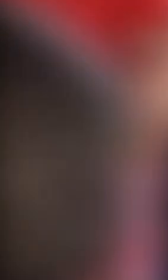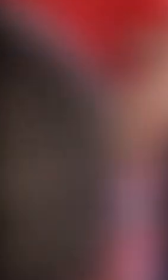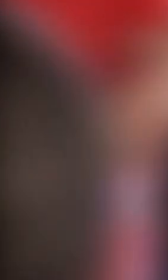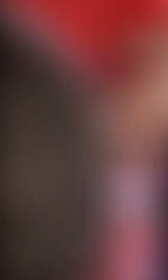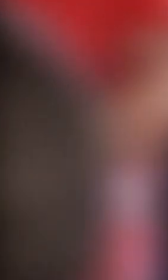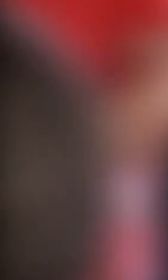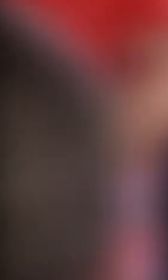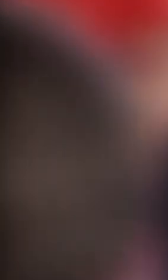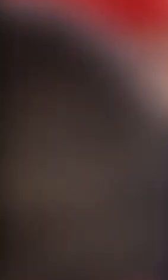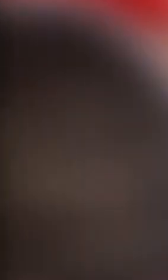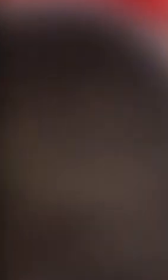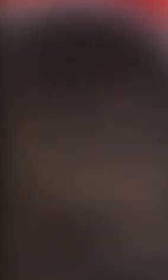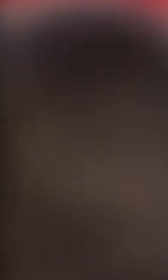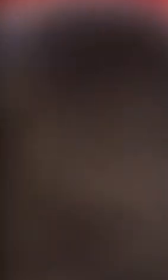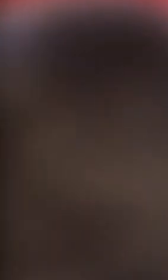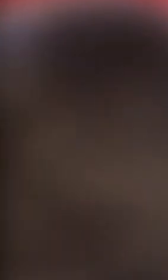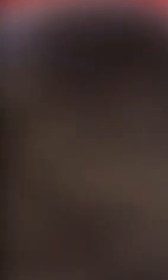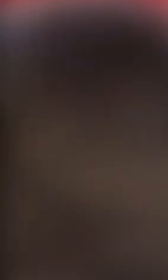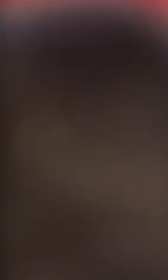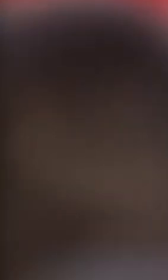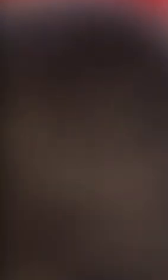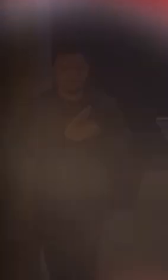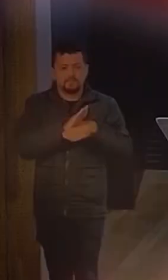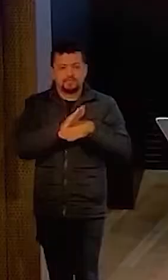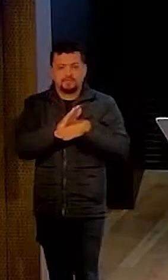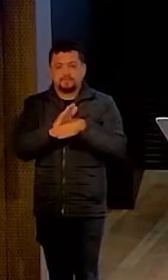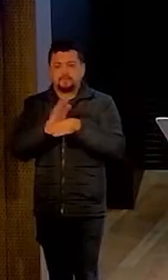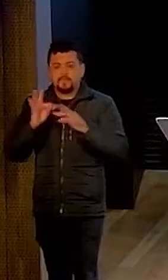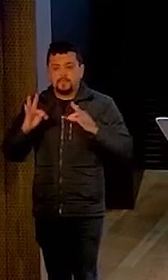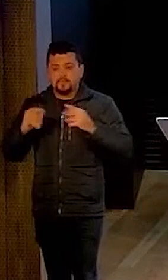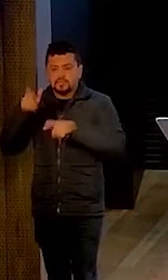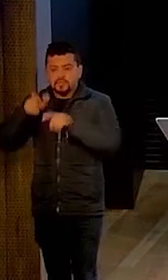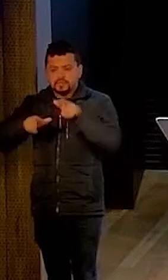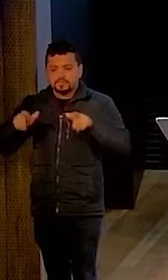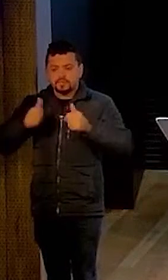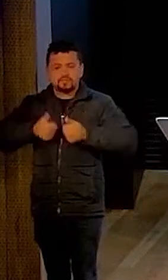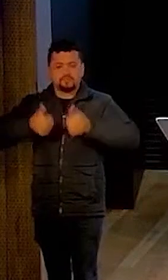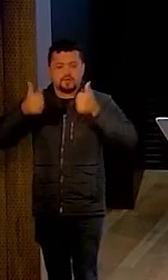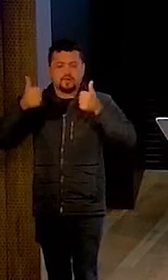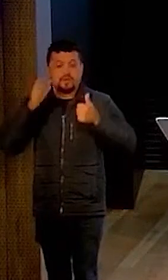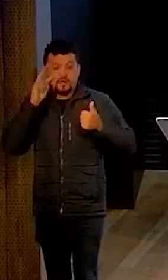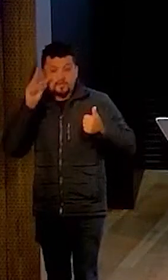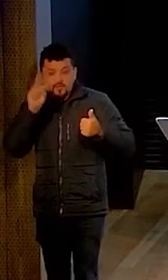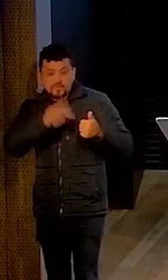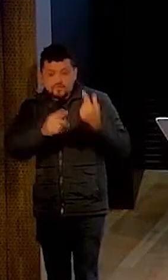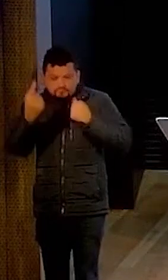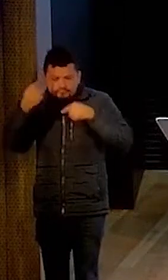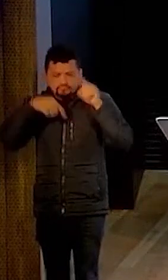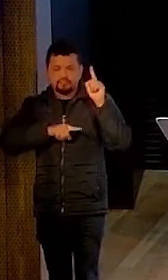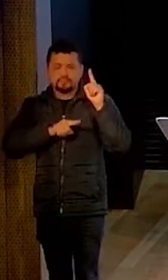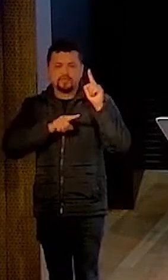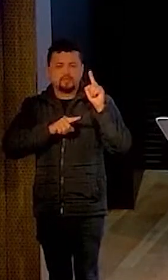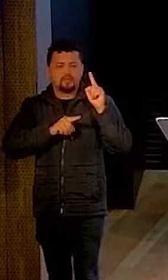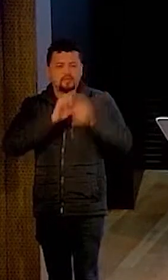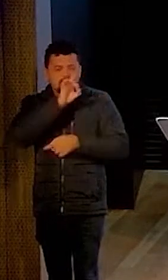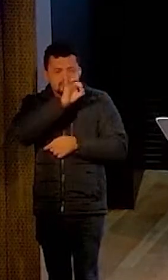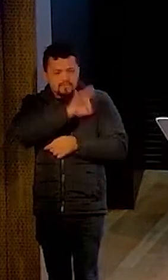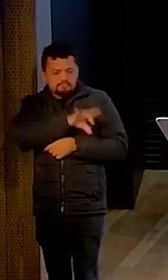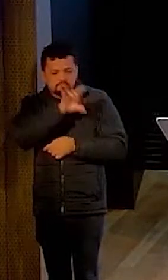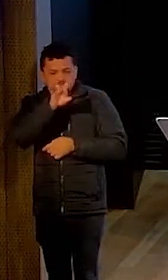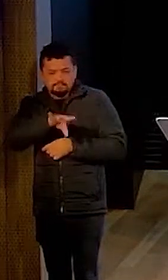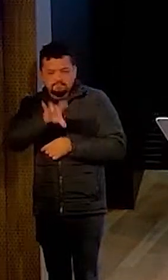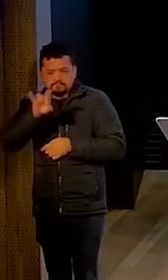acontecia eu ajudando as pessoas a caminhar eu vi a transformação que acontece em cada ser